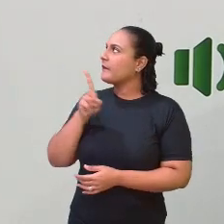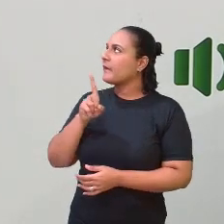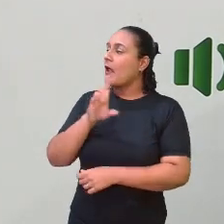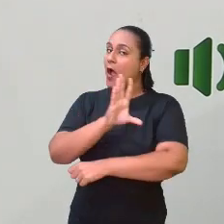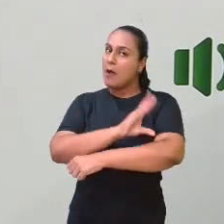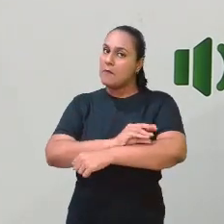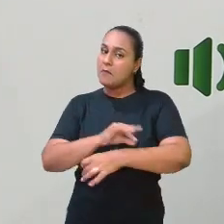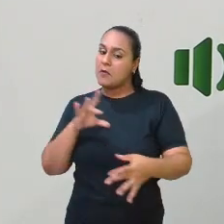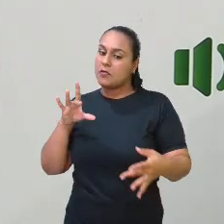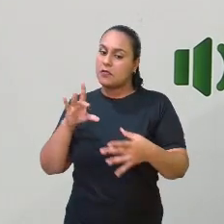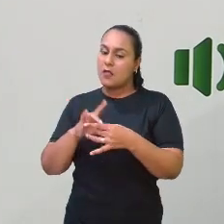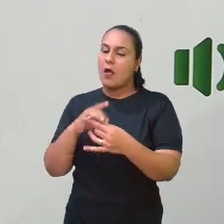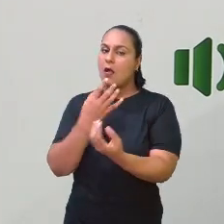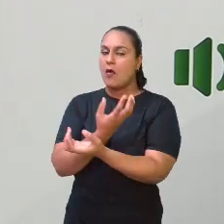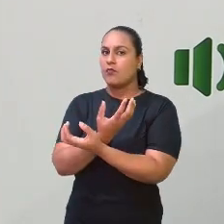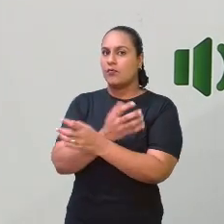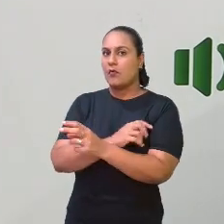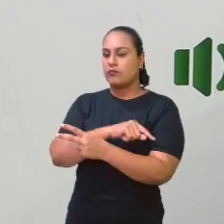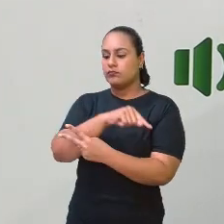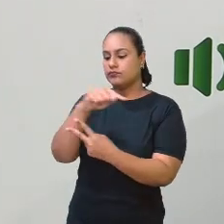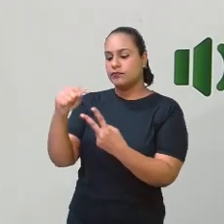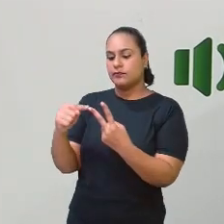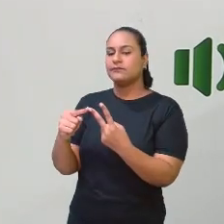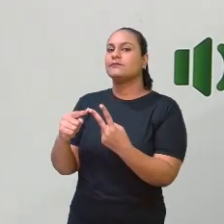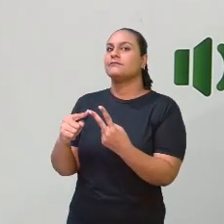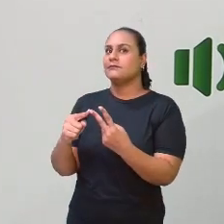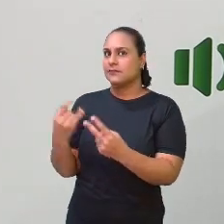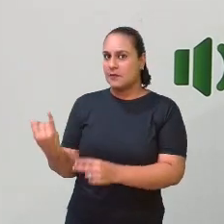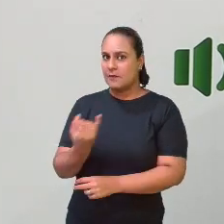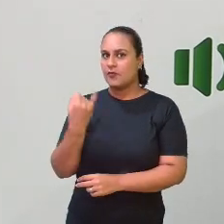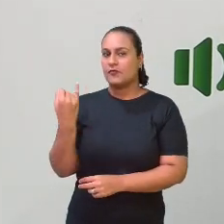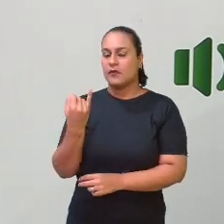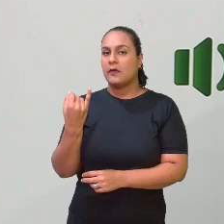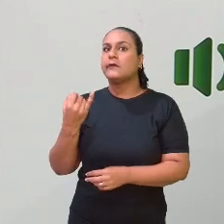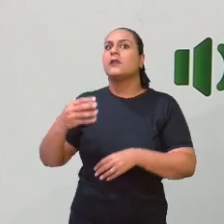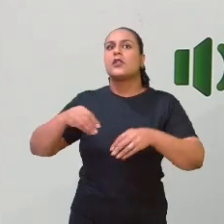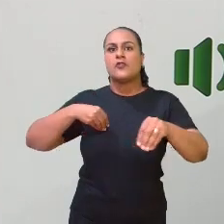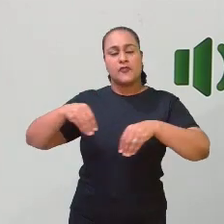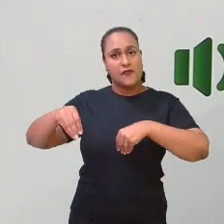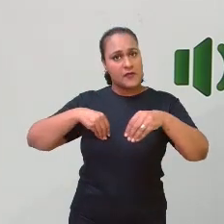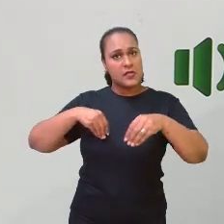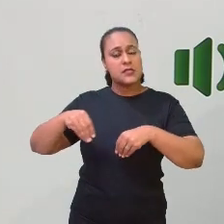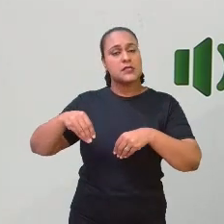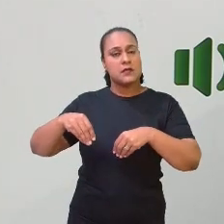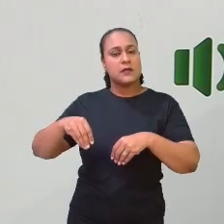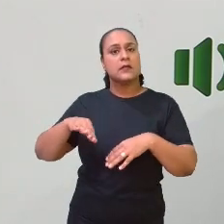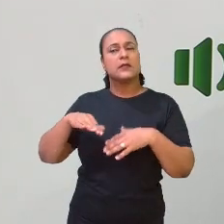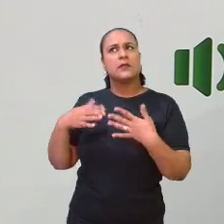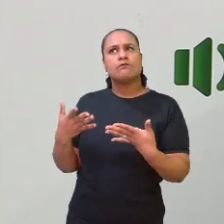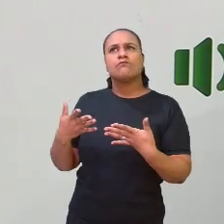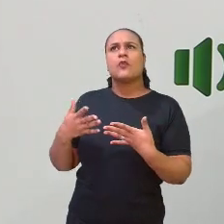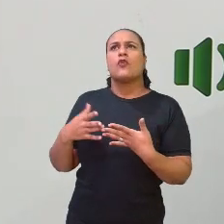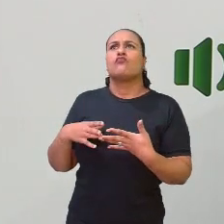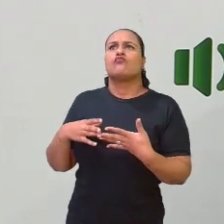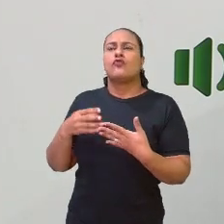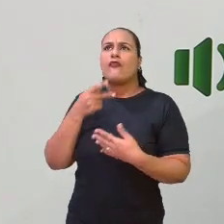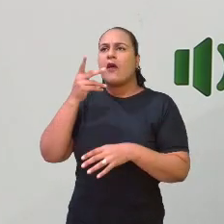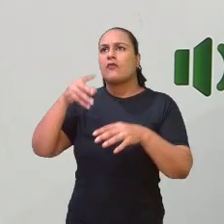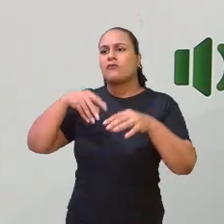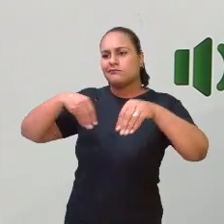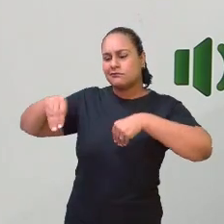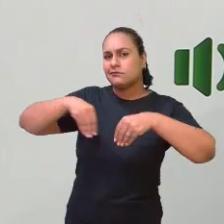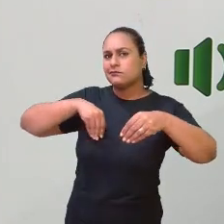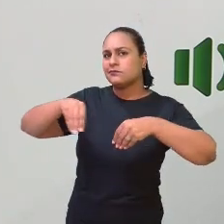são importantes, tanto um quanto o outro. Eles são flexíveis, claro. Quando eu falo de flexibilidade, eu